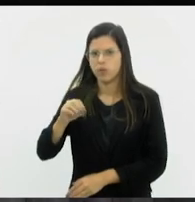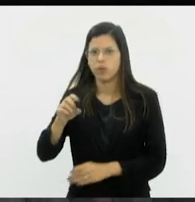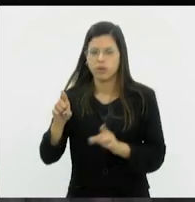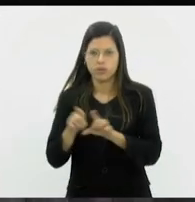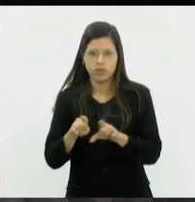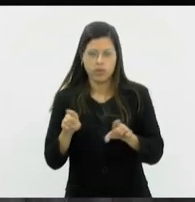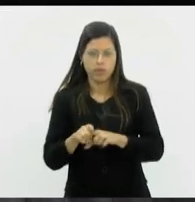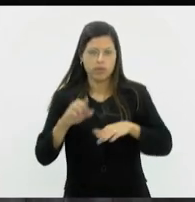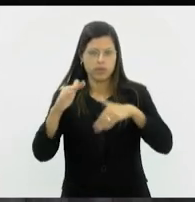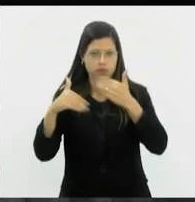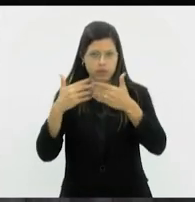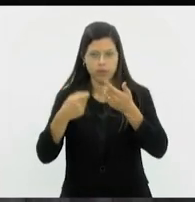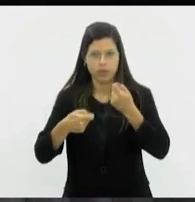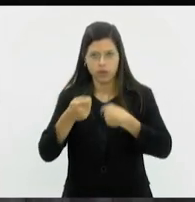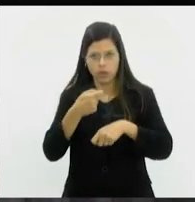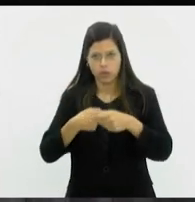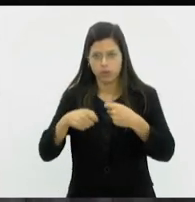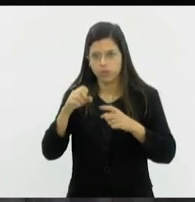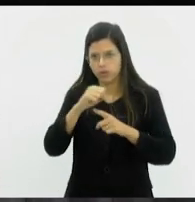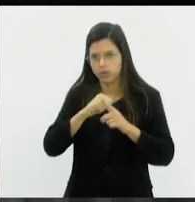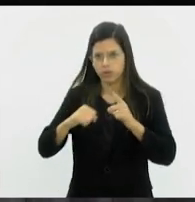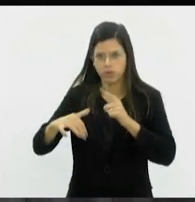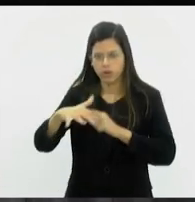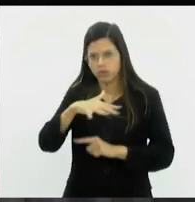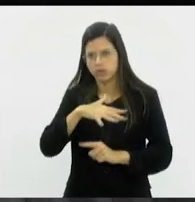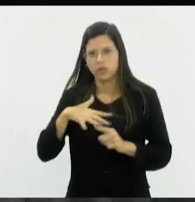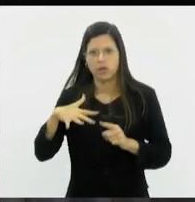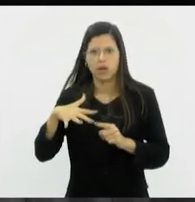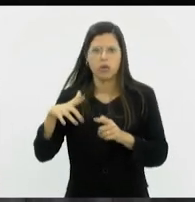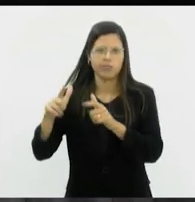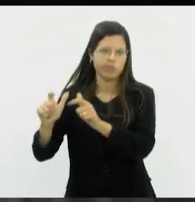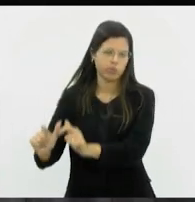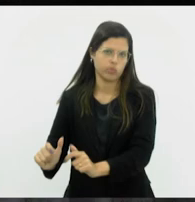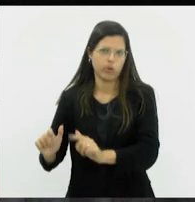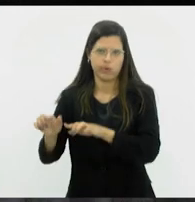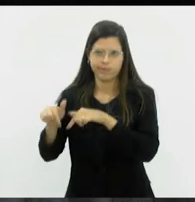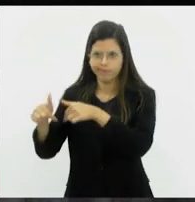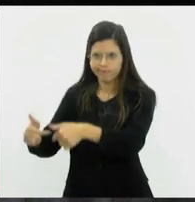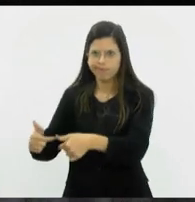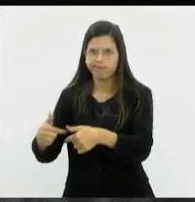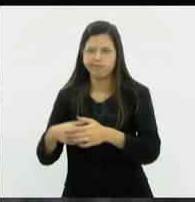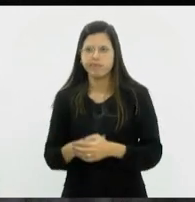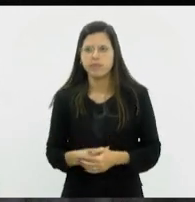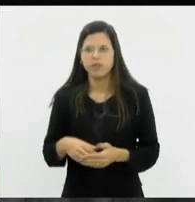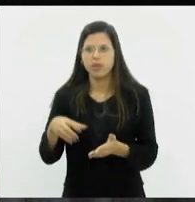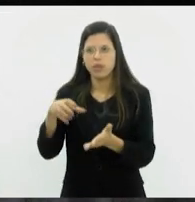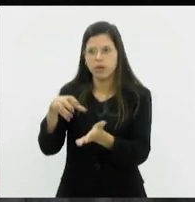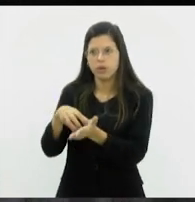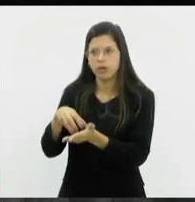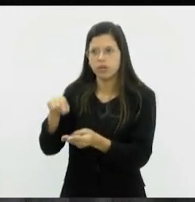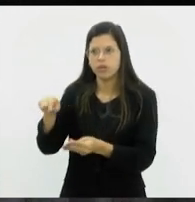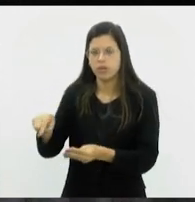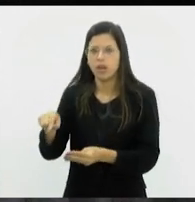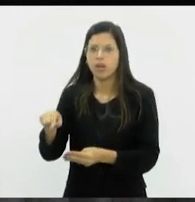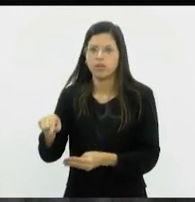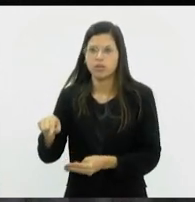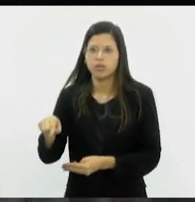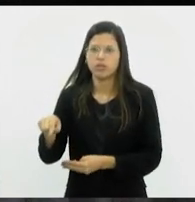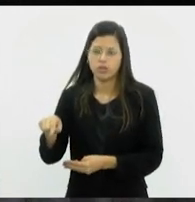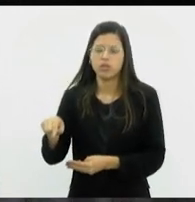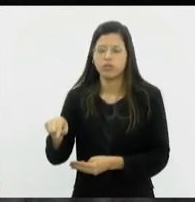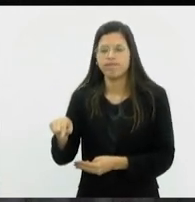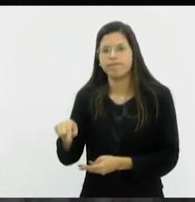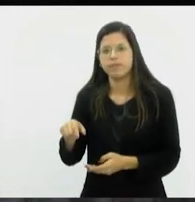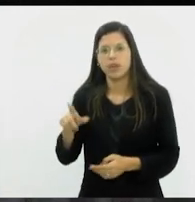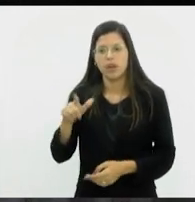desenvolvimento econômico e social das regiões onde ela atua. A unidade em descomissionamento de Buena é um